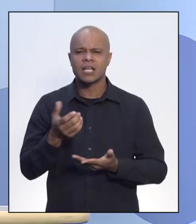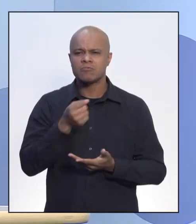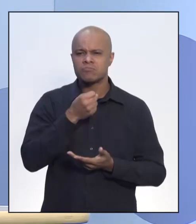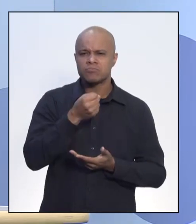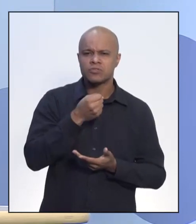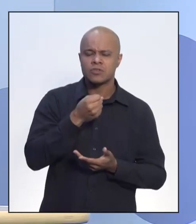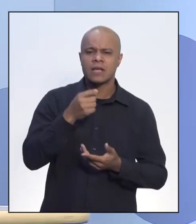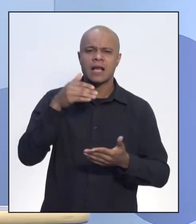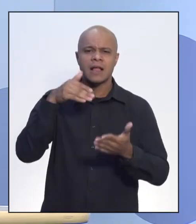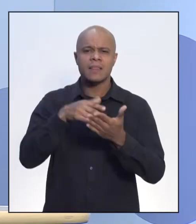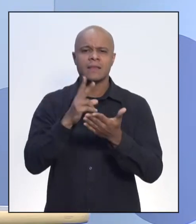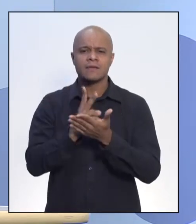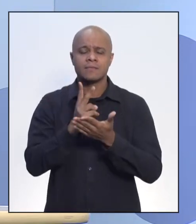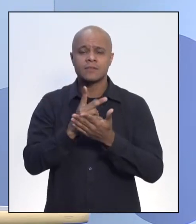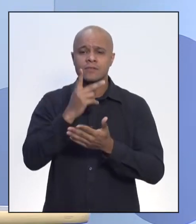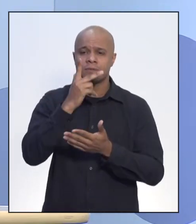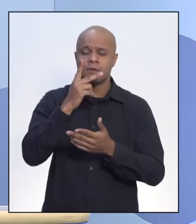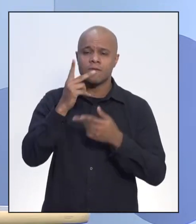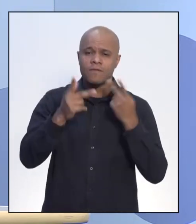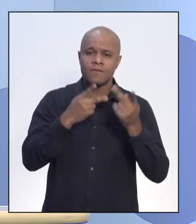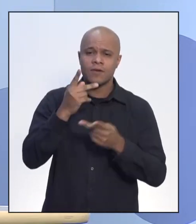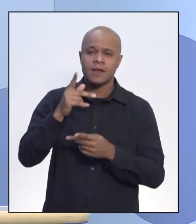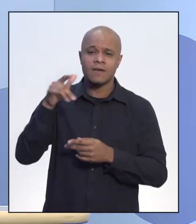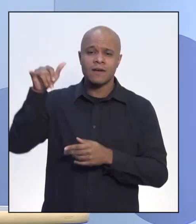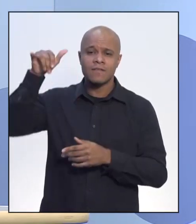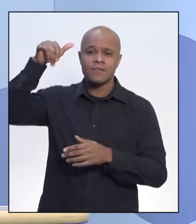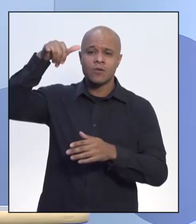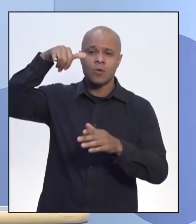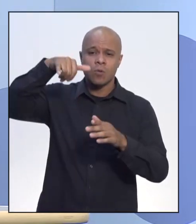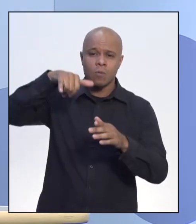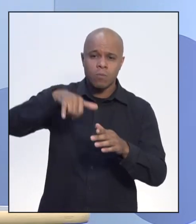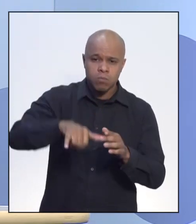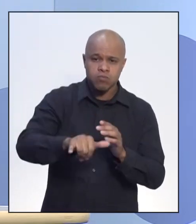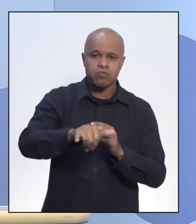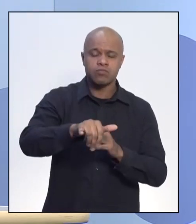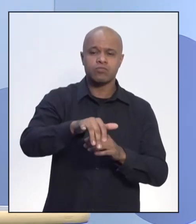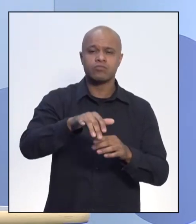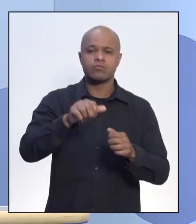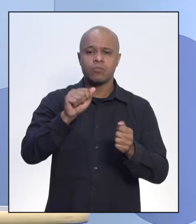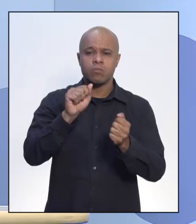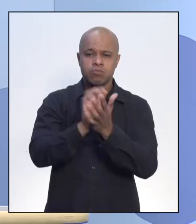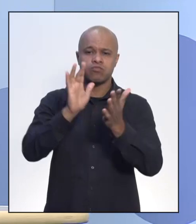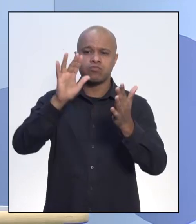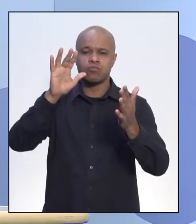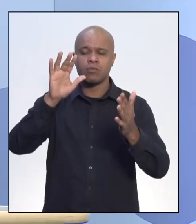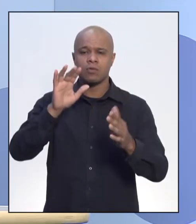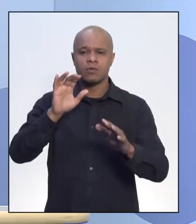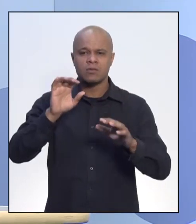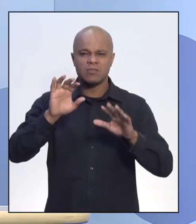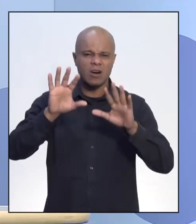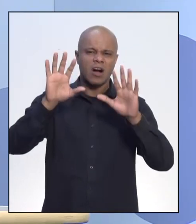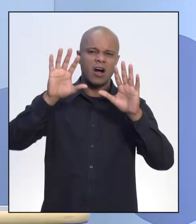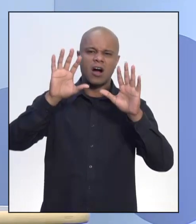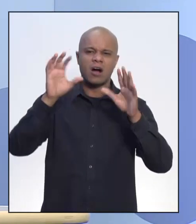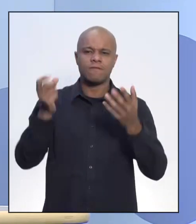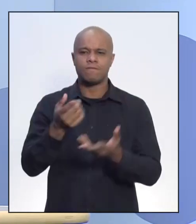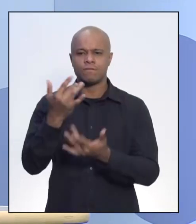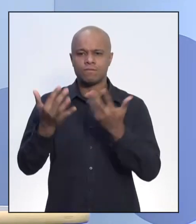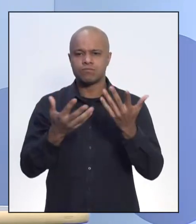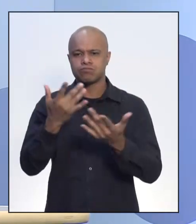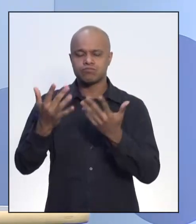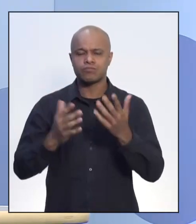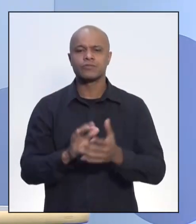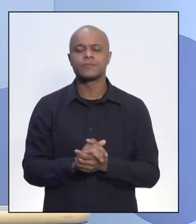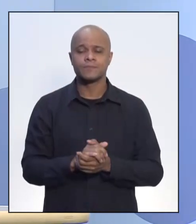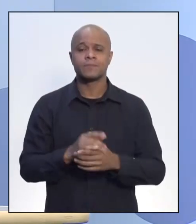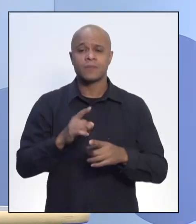falava-se de um acidente aéreo, né? Um avião se chocou contra uma das Torres Gêmeas. Então, eu me lembro que, quando eu comecei a acompanhar,